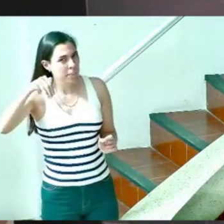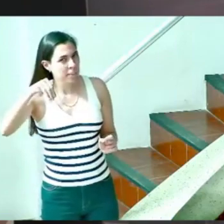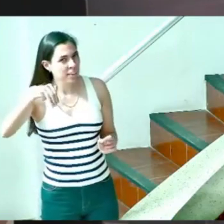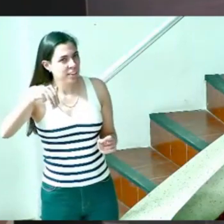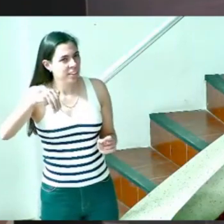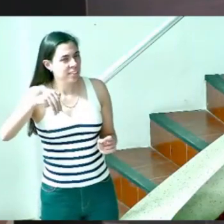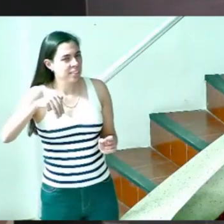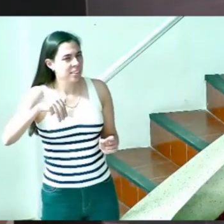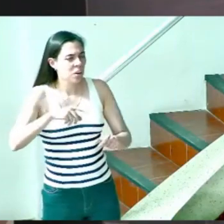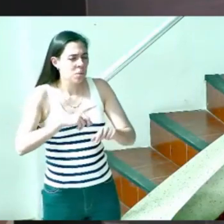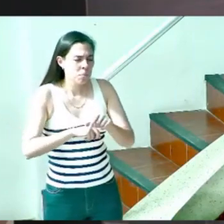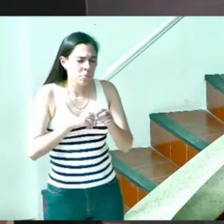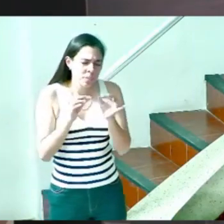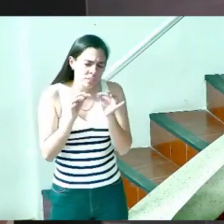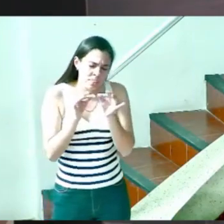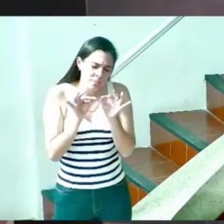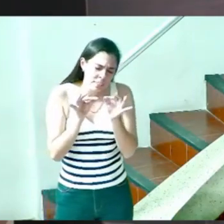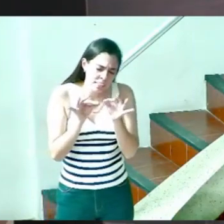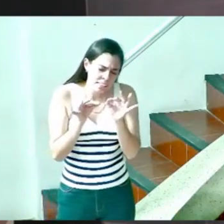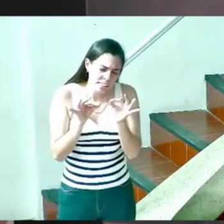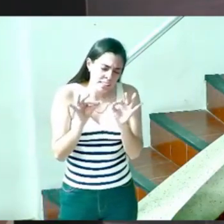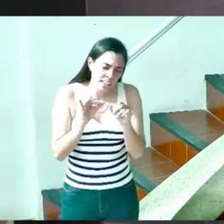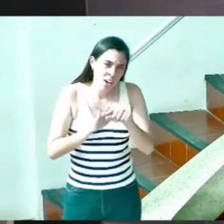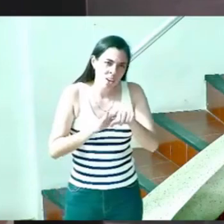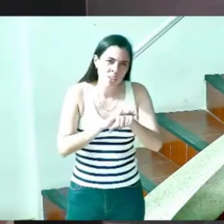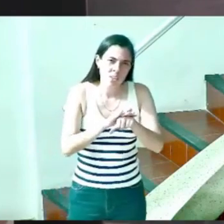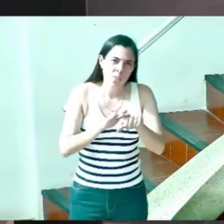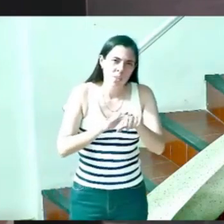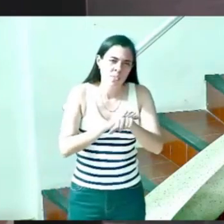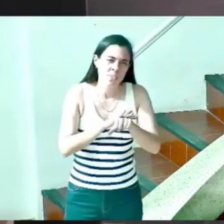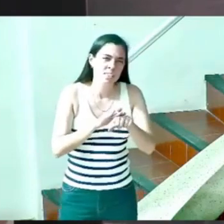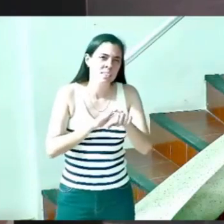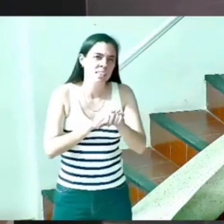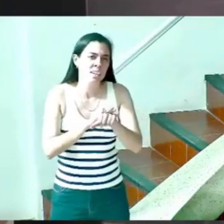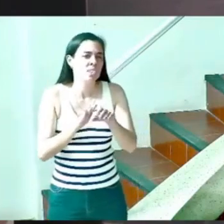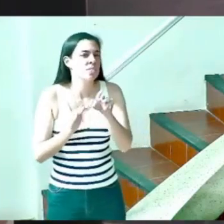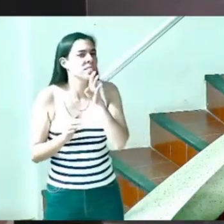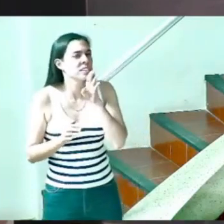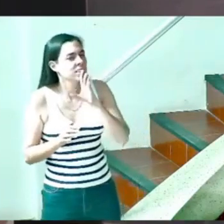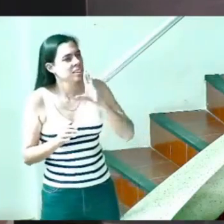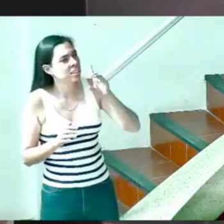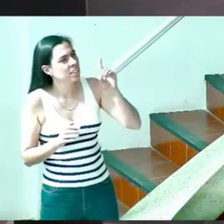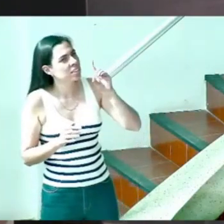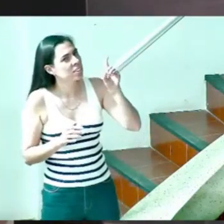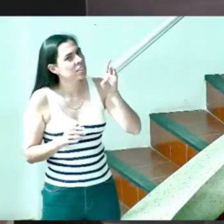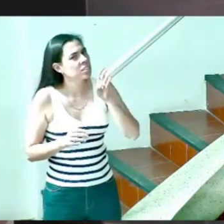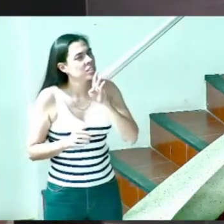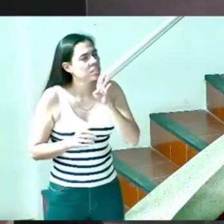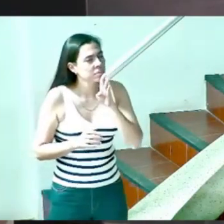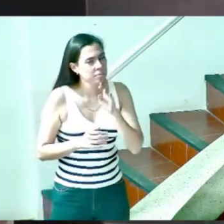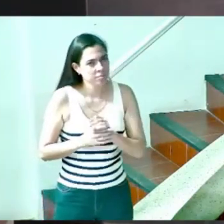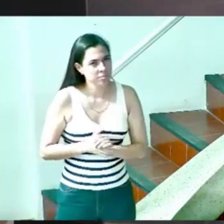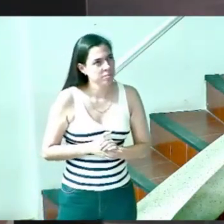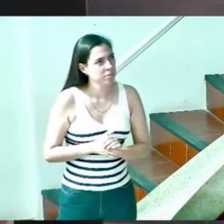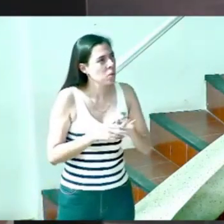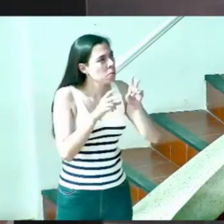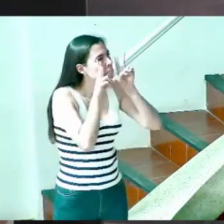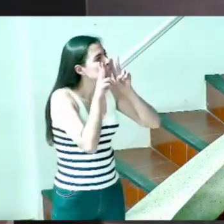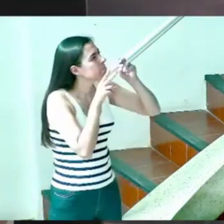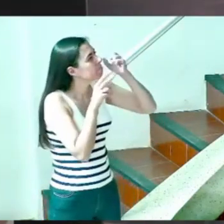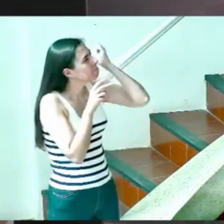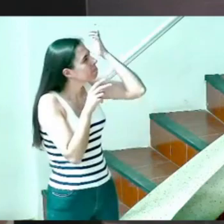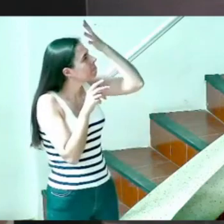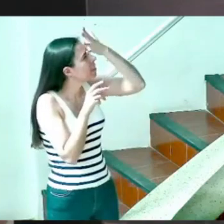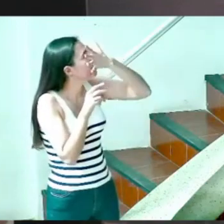Deus. Onde você se dá a conhecer e conhece a graça de Deus, o amor de Deus, a beleza de Deus,